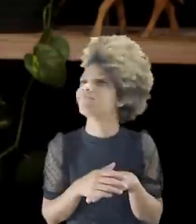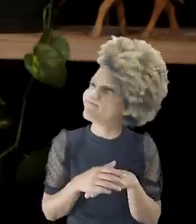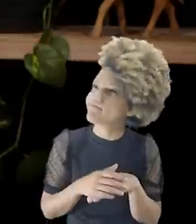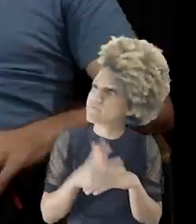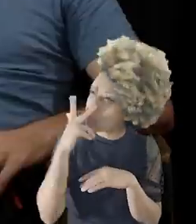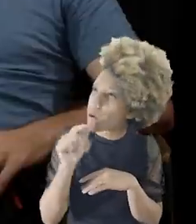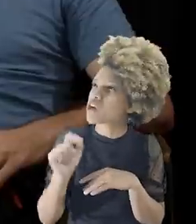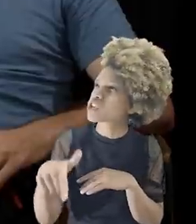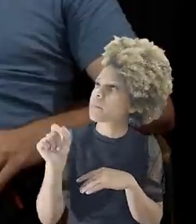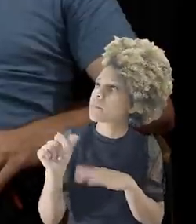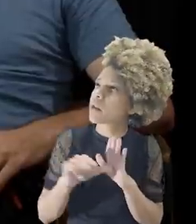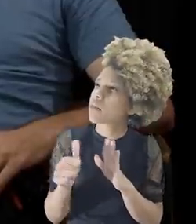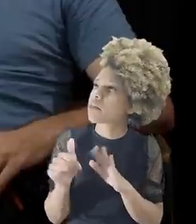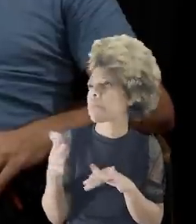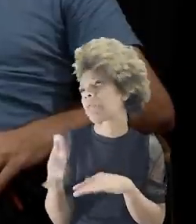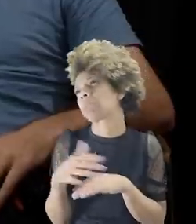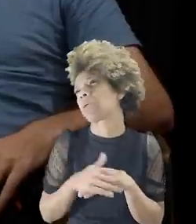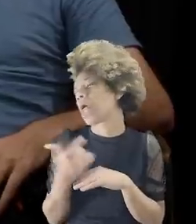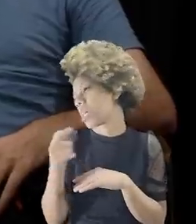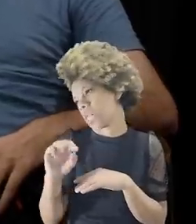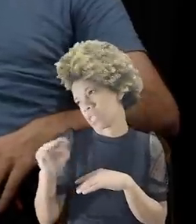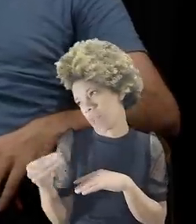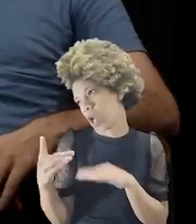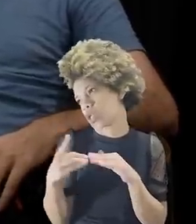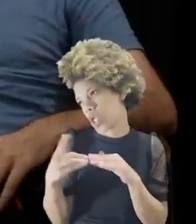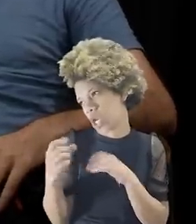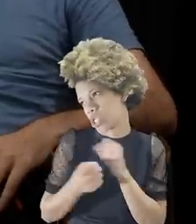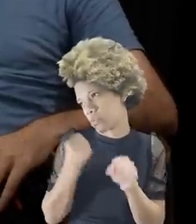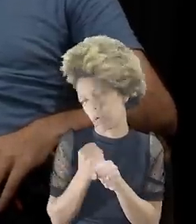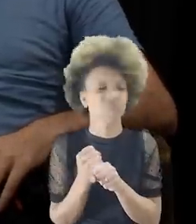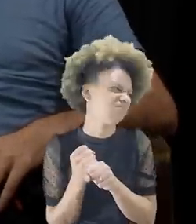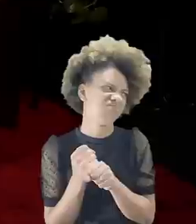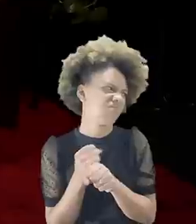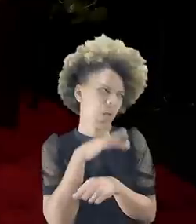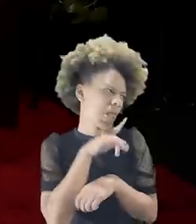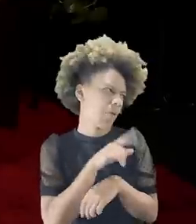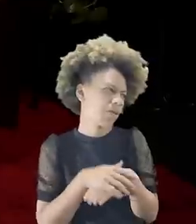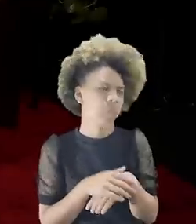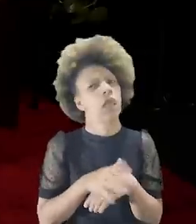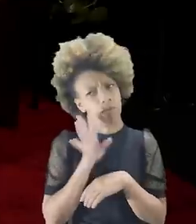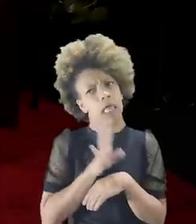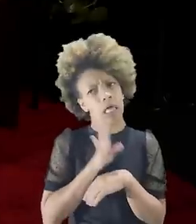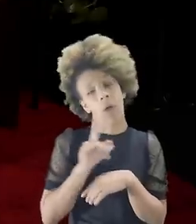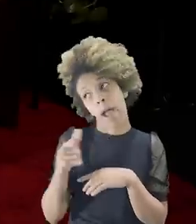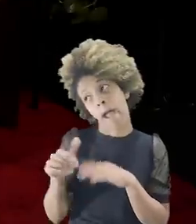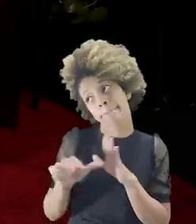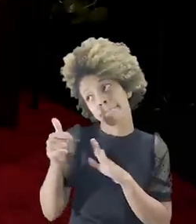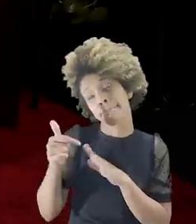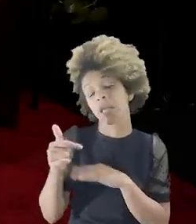os valores é eu acho que a primeira escolha hoje tá por volta de uns 10 milhões de dólares por ano não tá ruim não né